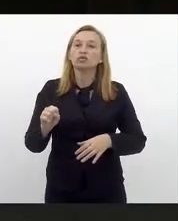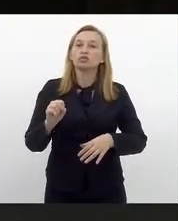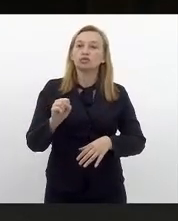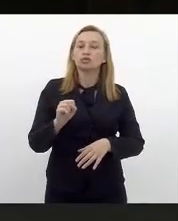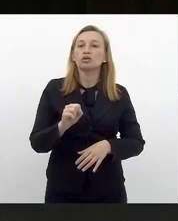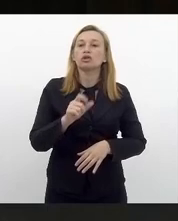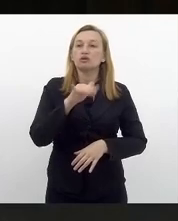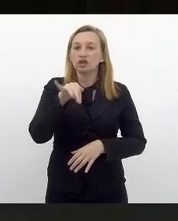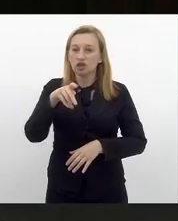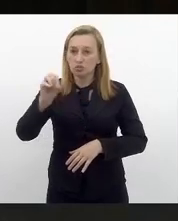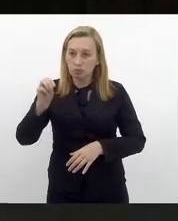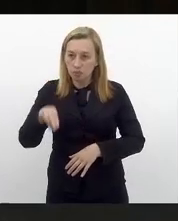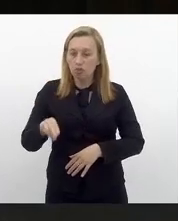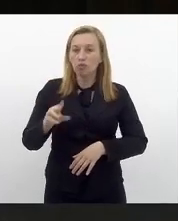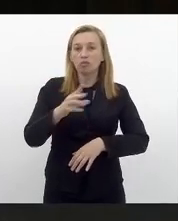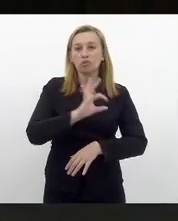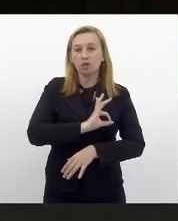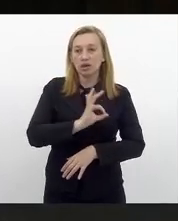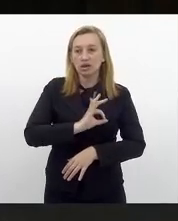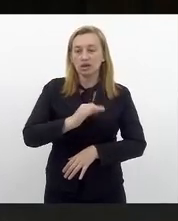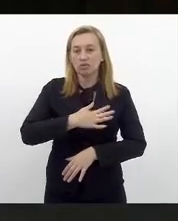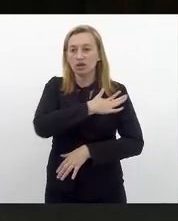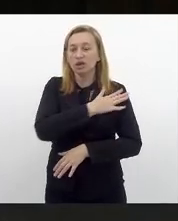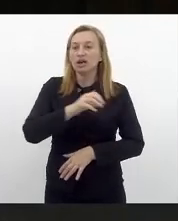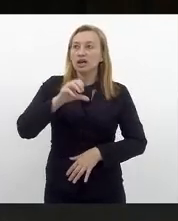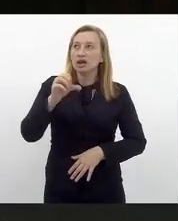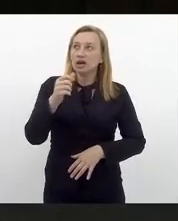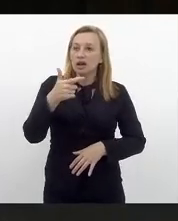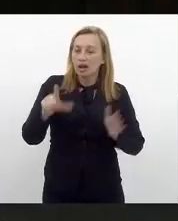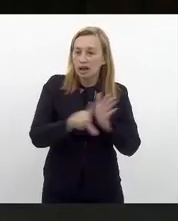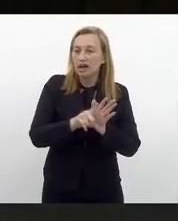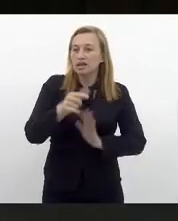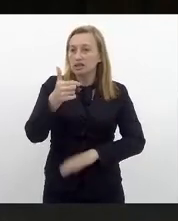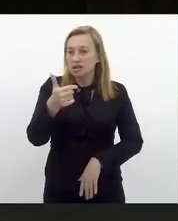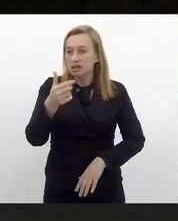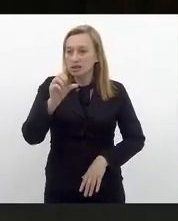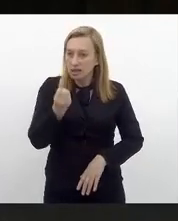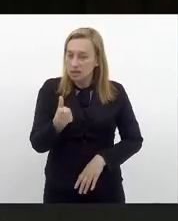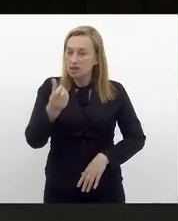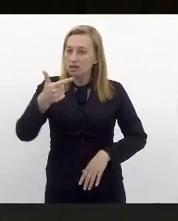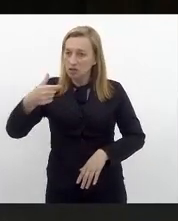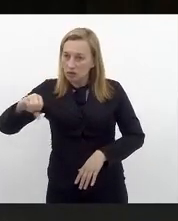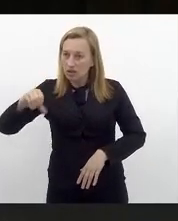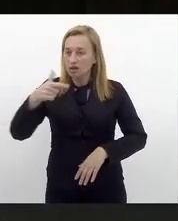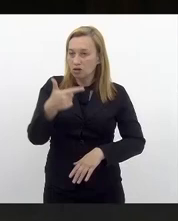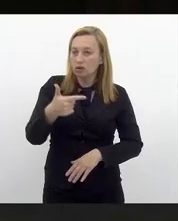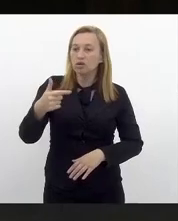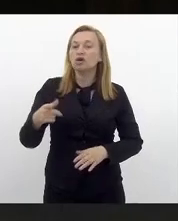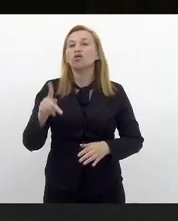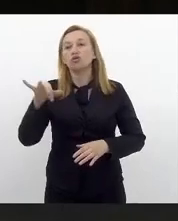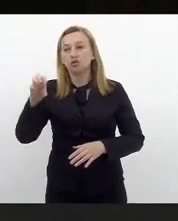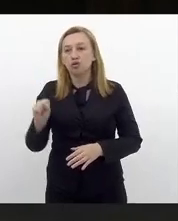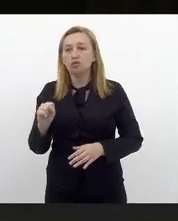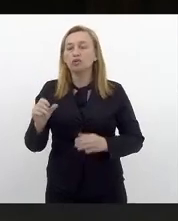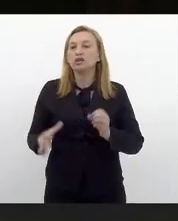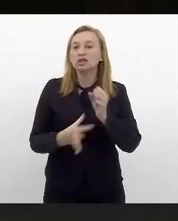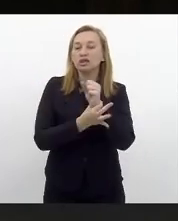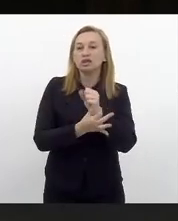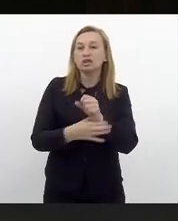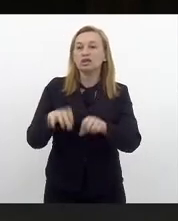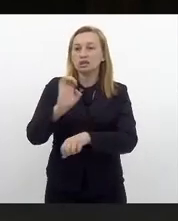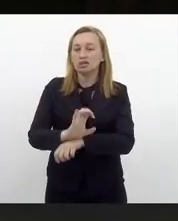Militar foi nespom instituído pela lei 612 de novembro de 82 de fundo Estadual de segurança